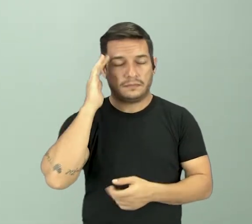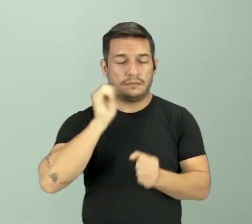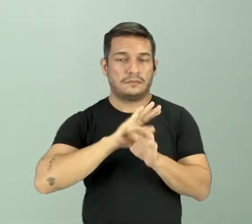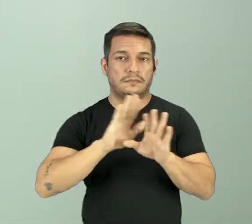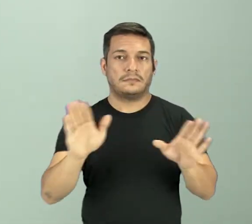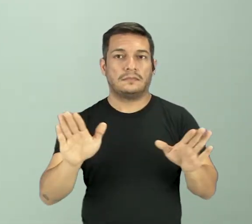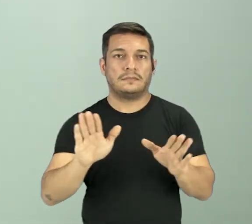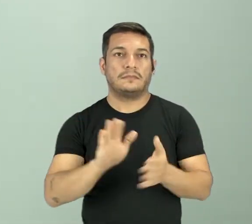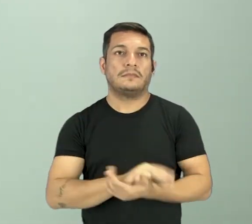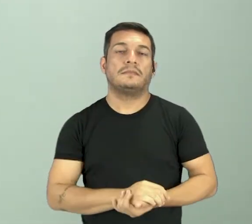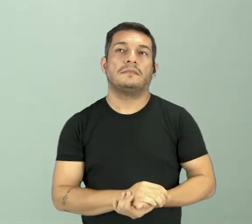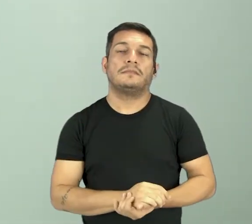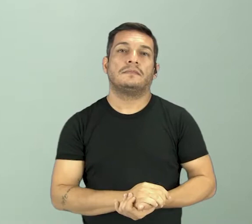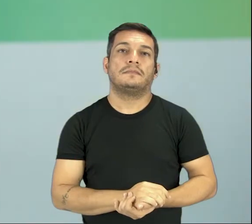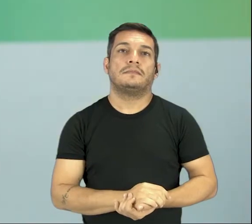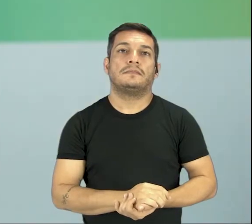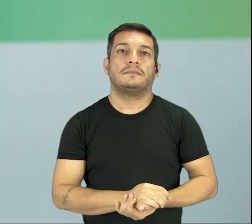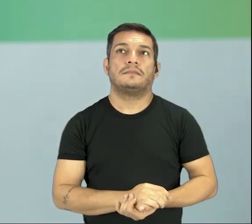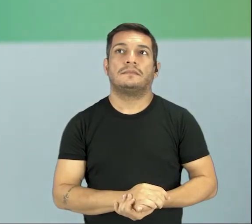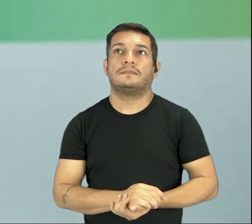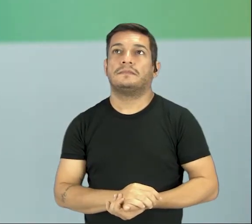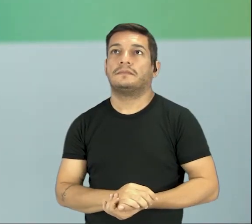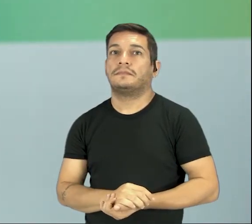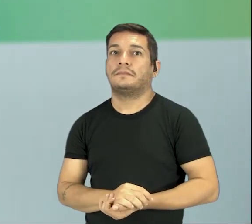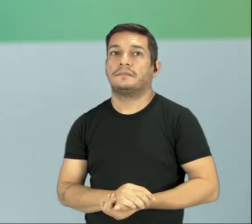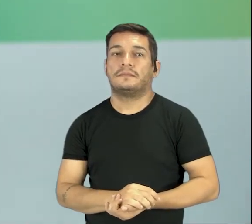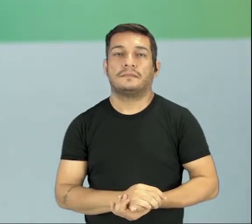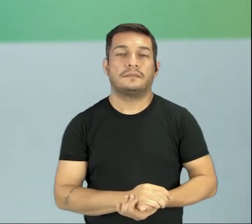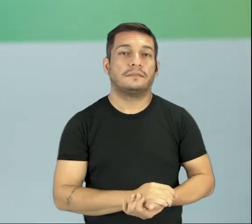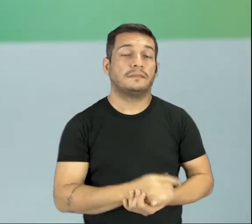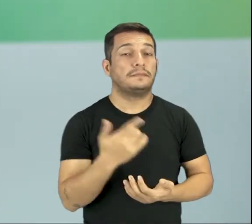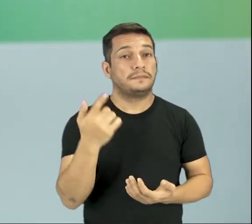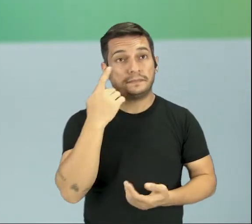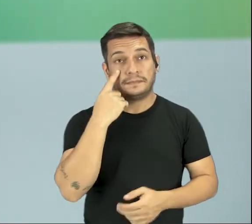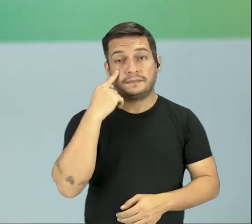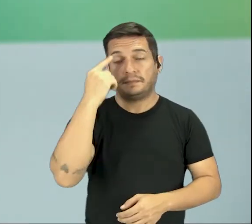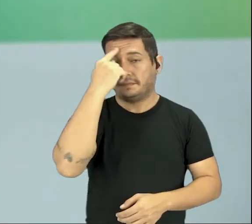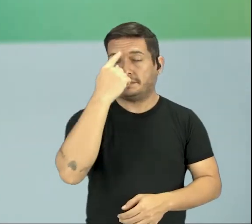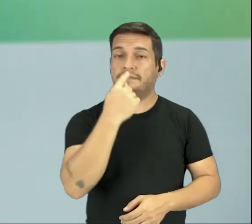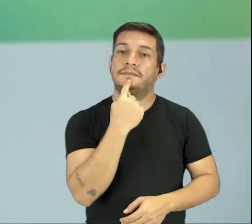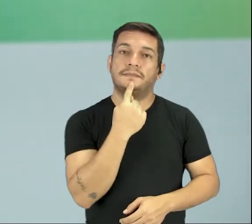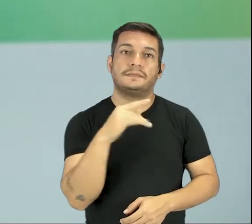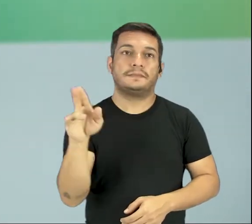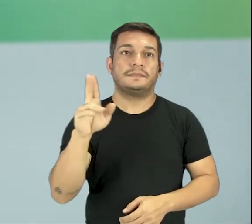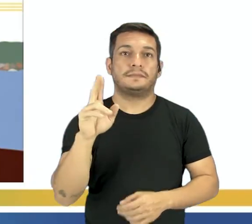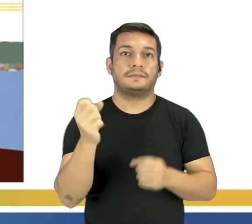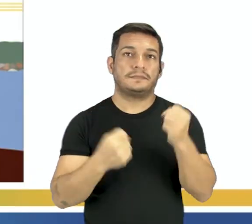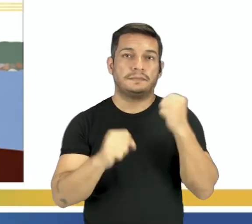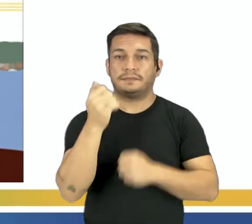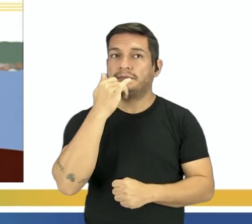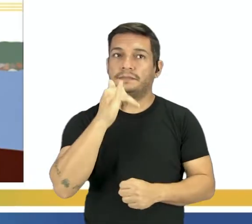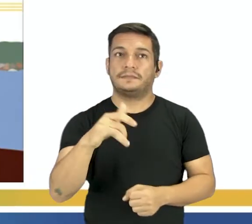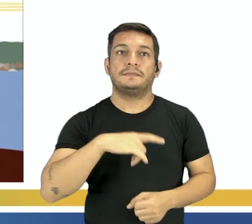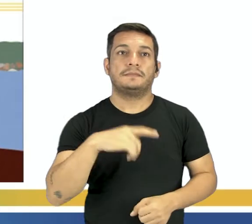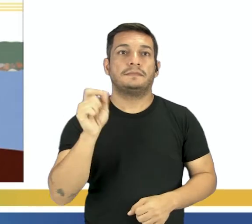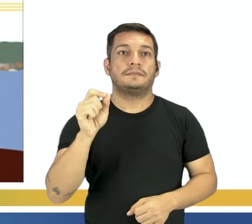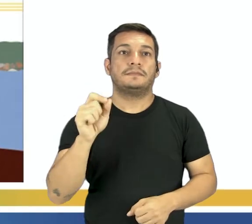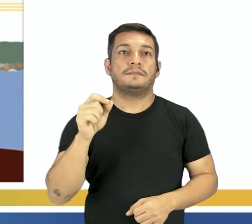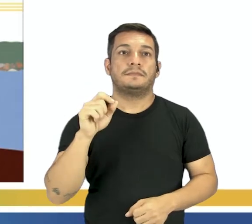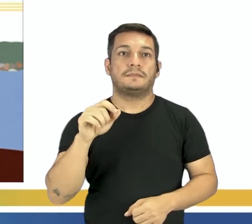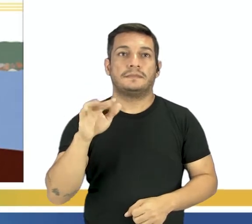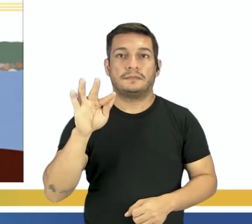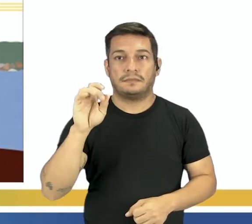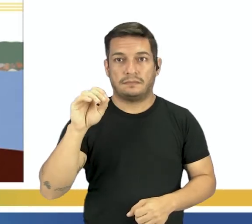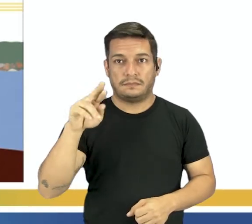essa variação do sentido da corrente. Tá bom? Então aqui, ó, na usina hidrelétrica, a gente tem primeiro aqui já a fonte